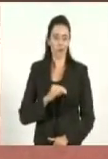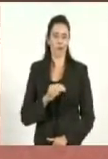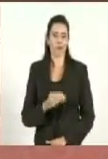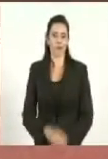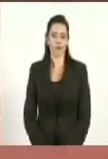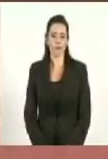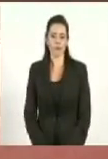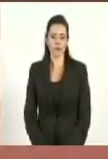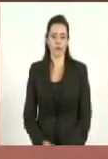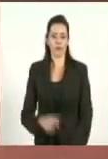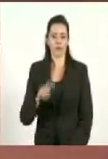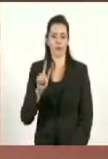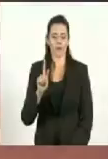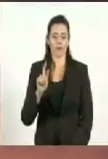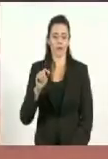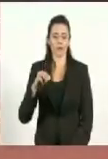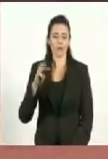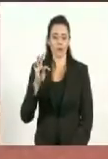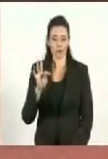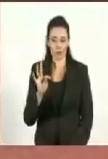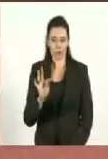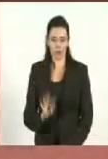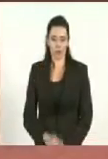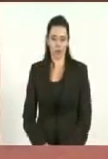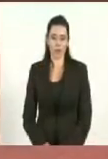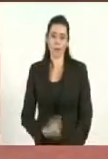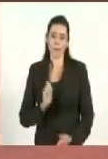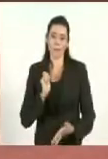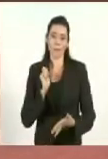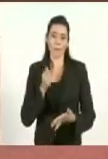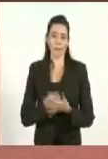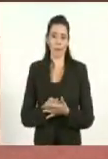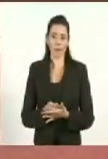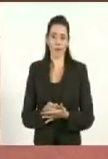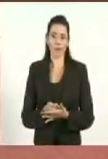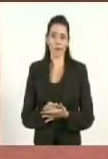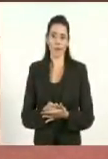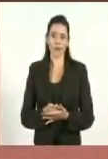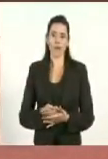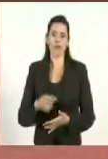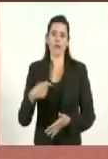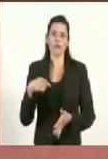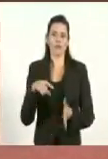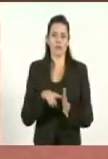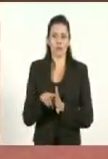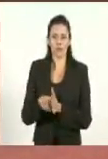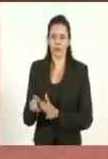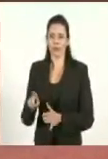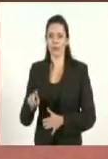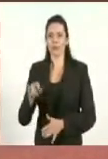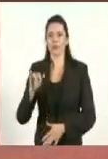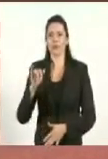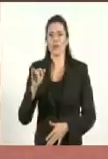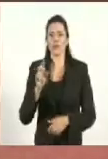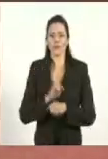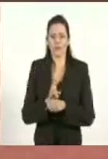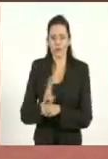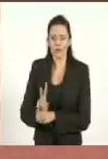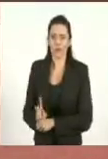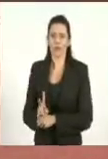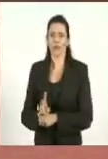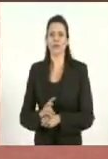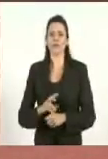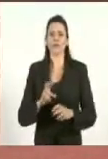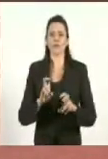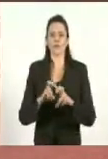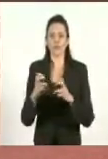GNT, será paga imediatamente aos investigadores, escrivães, comissários,